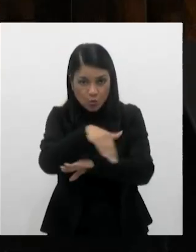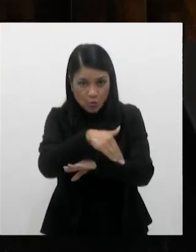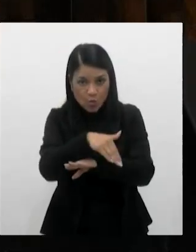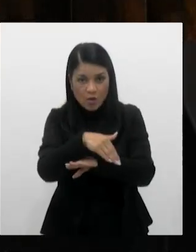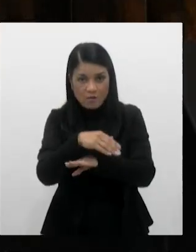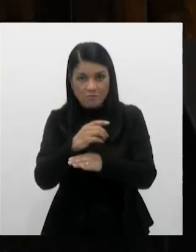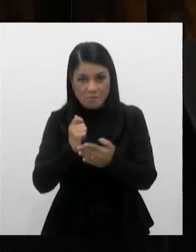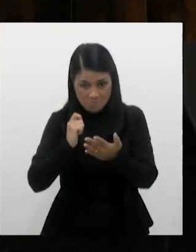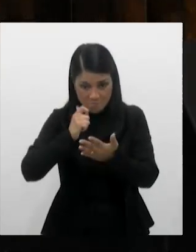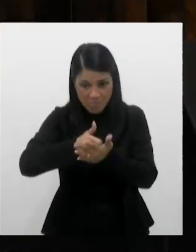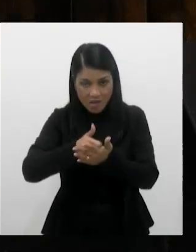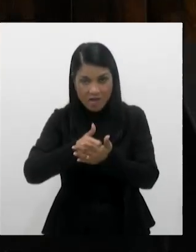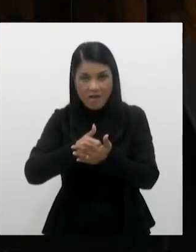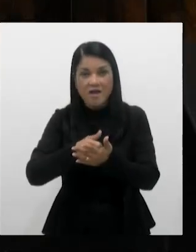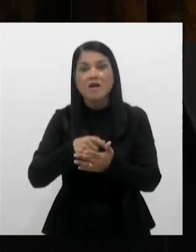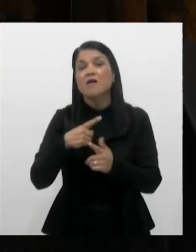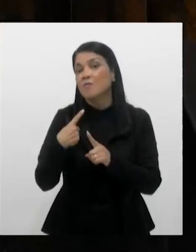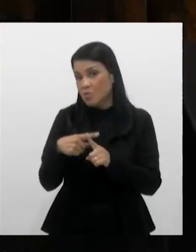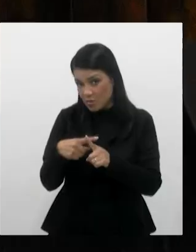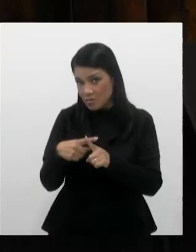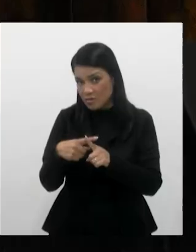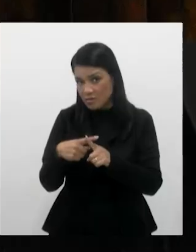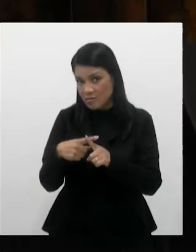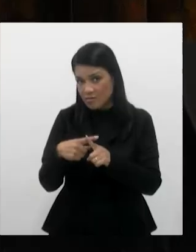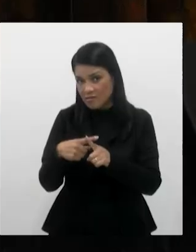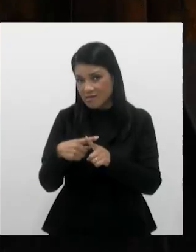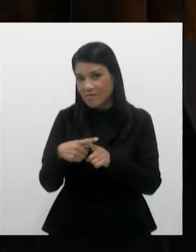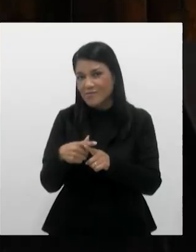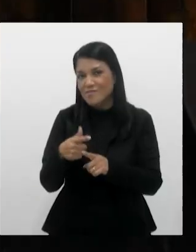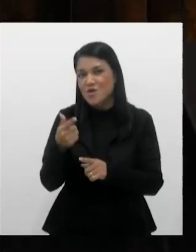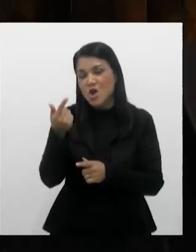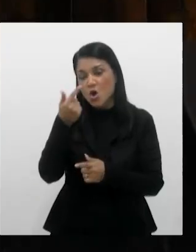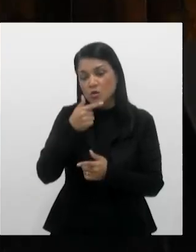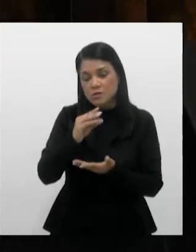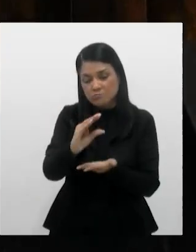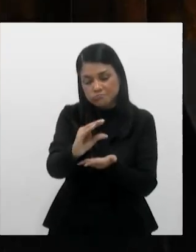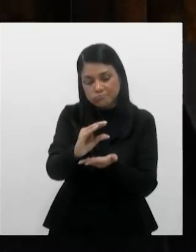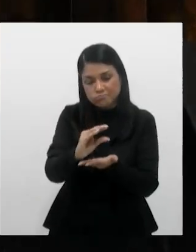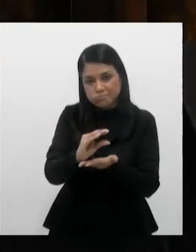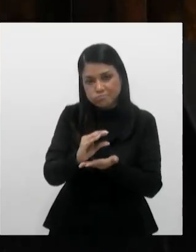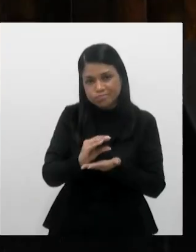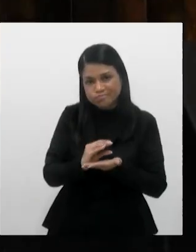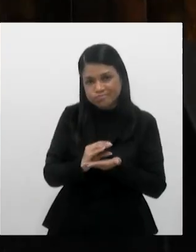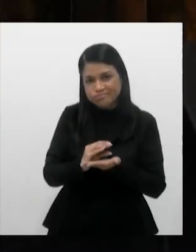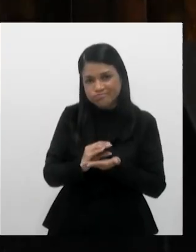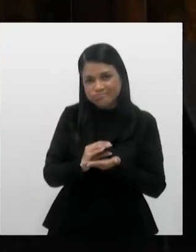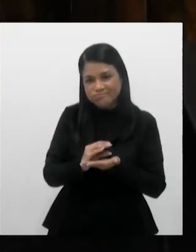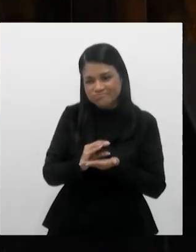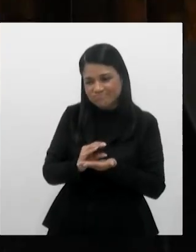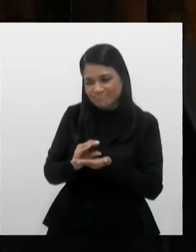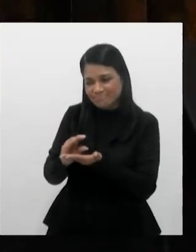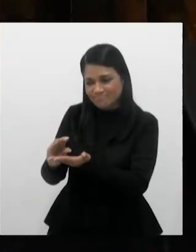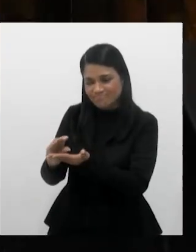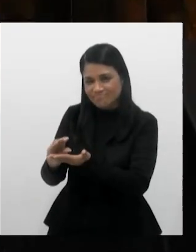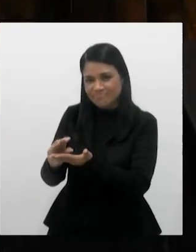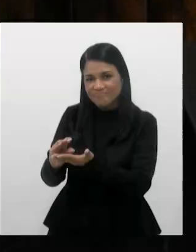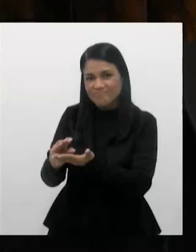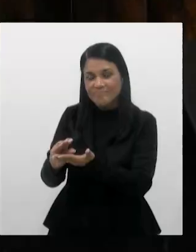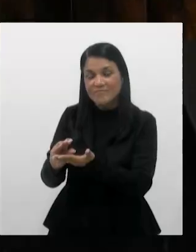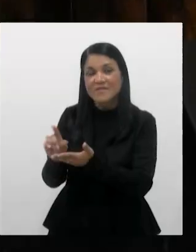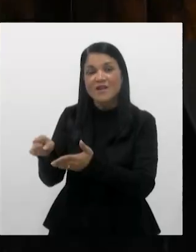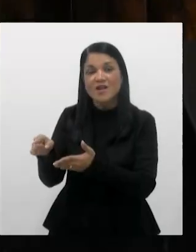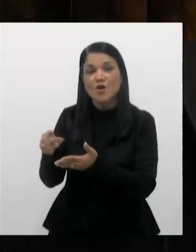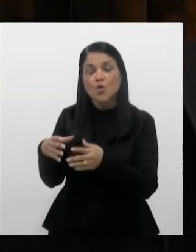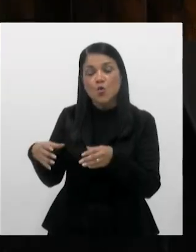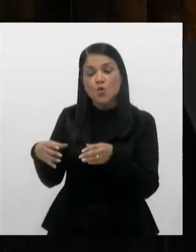iluminação, presidente, para custear a força de segurança municipal que ele criou,